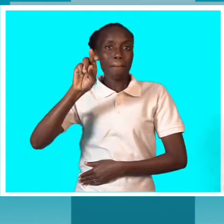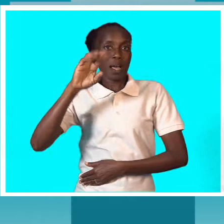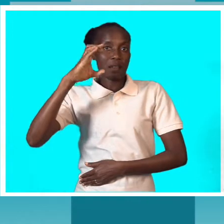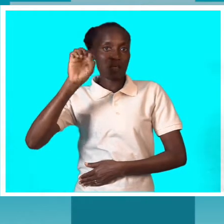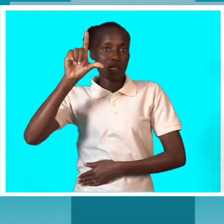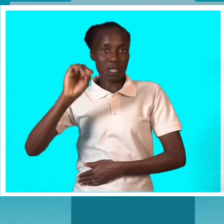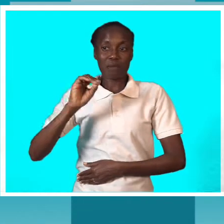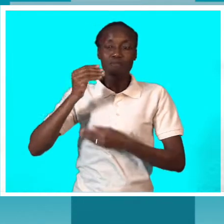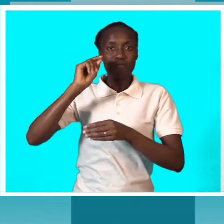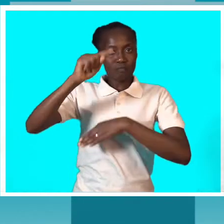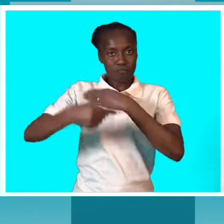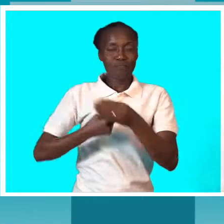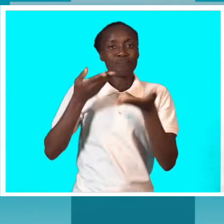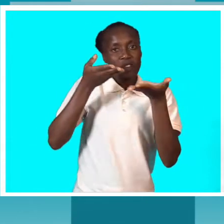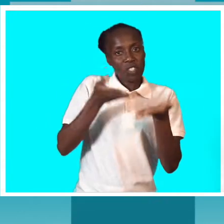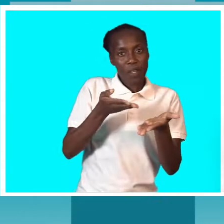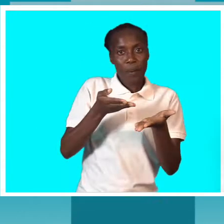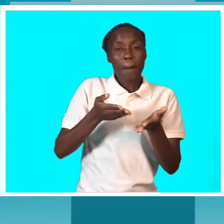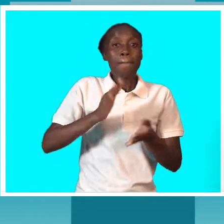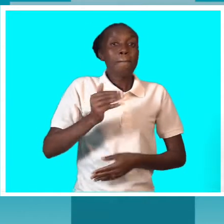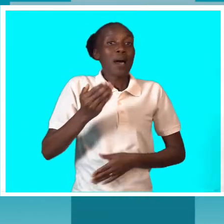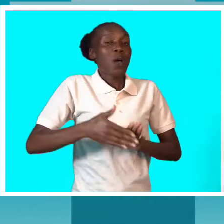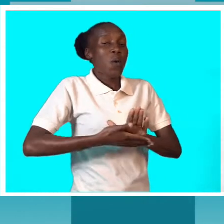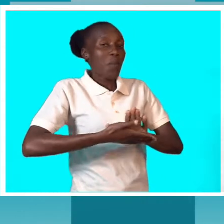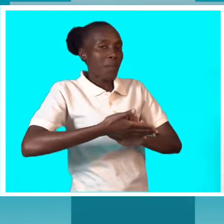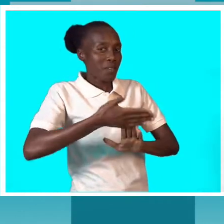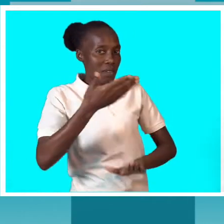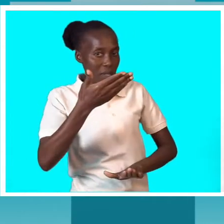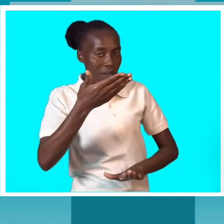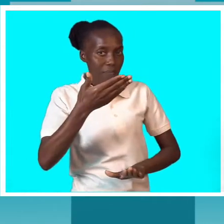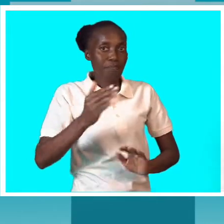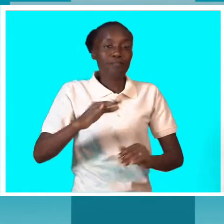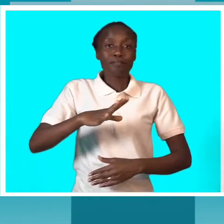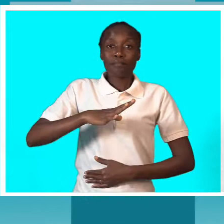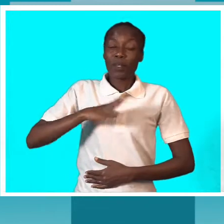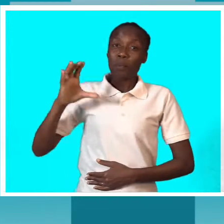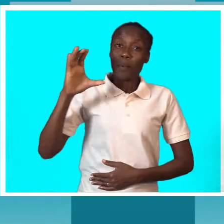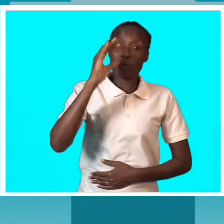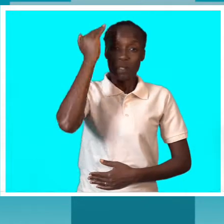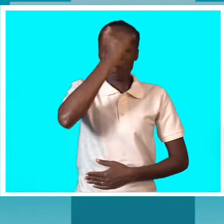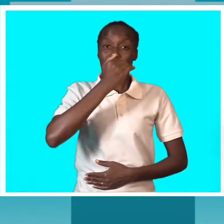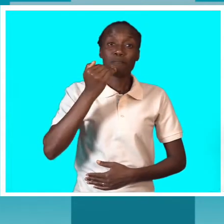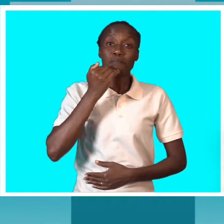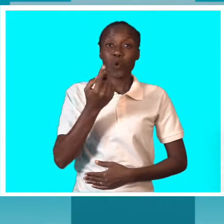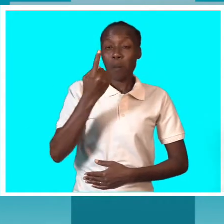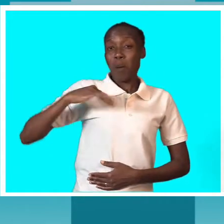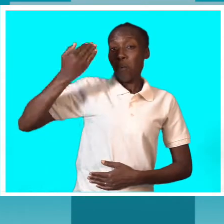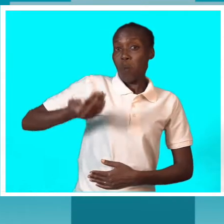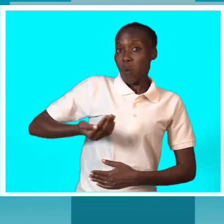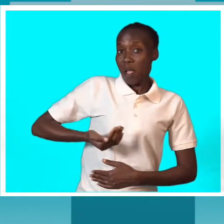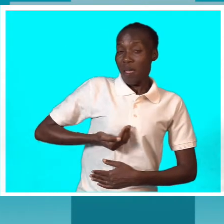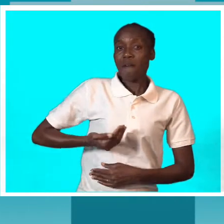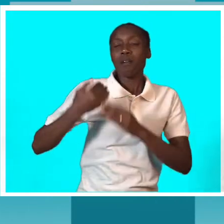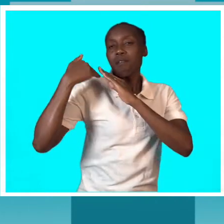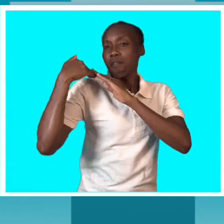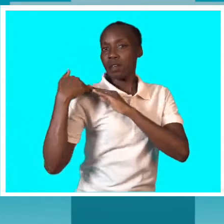temos na província de Manica uma senhora que é responsável de uma associação desportiva